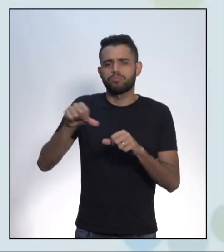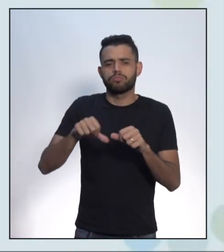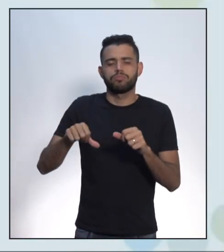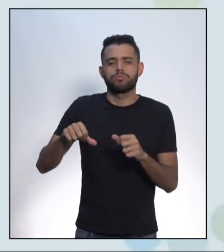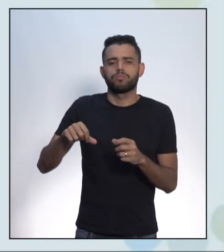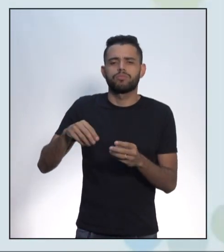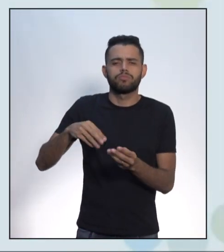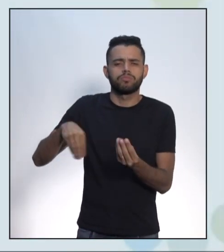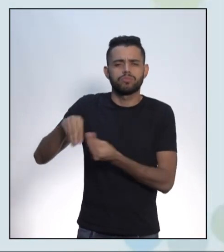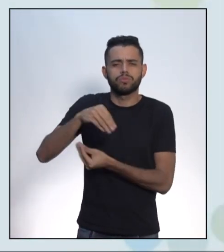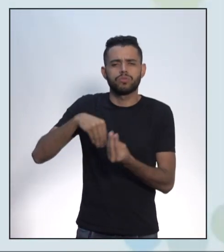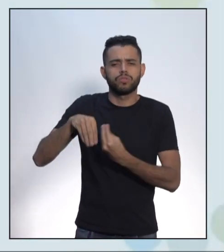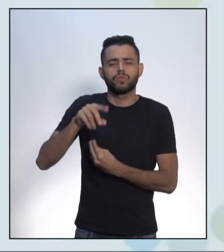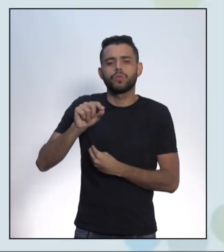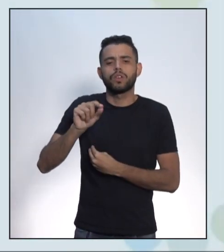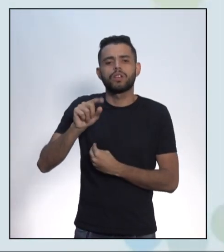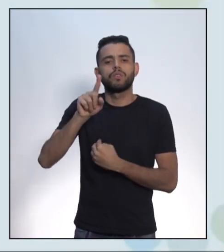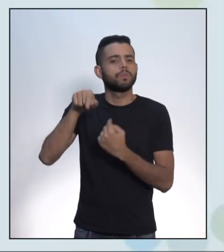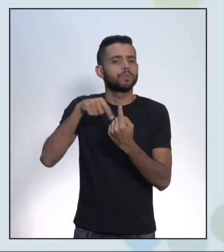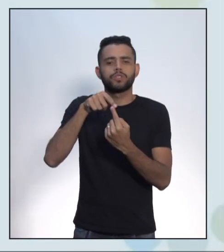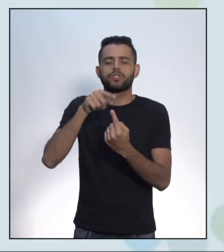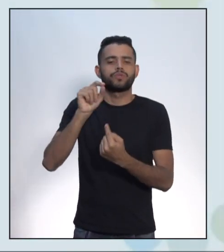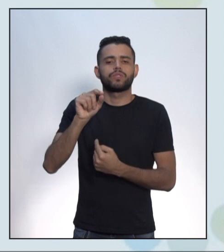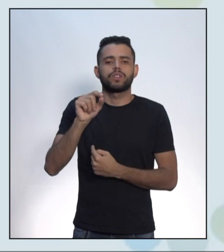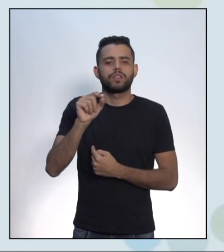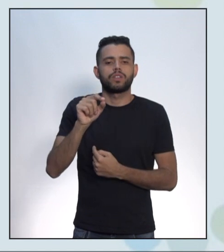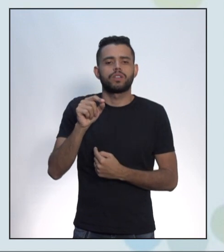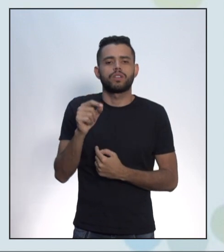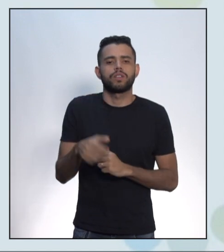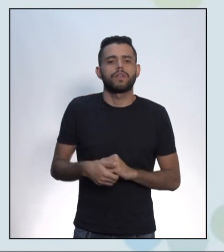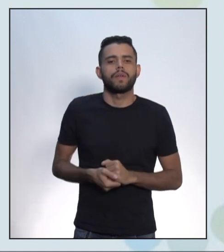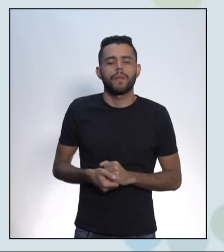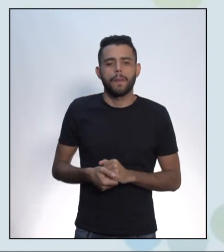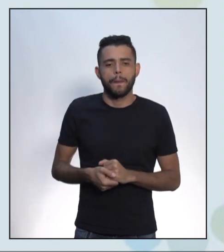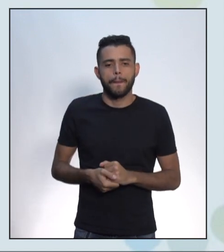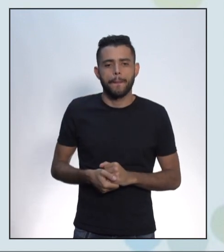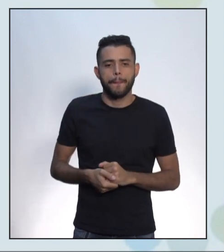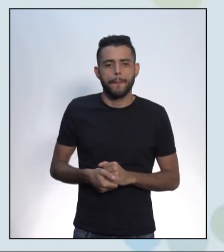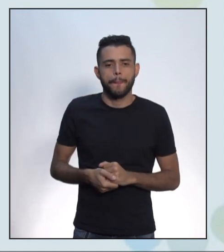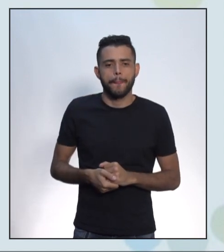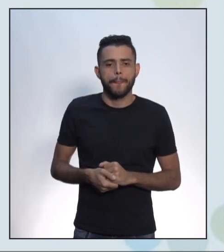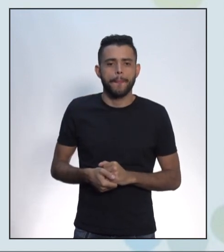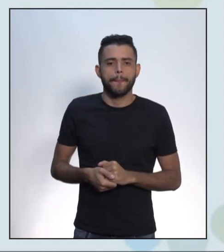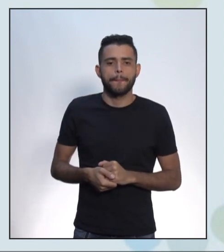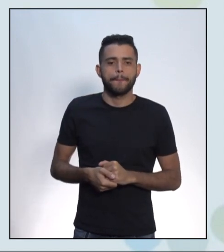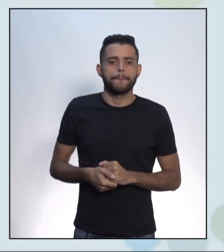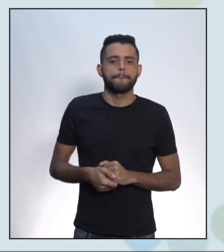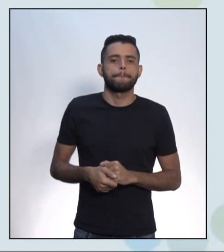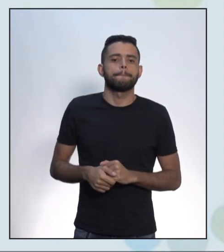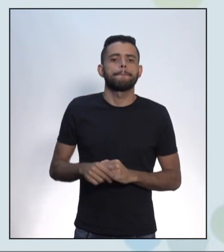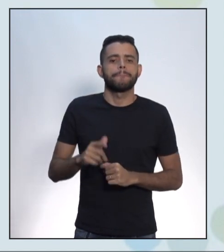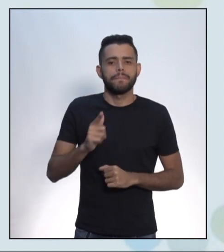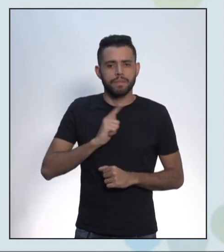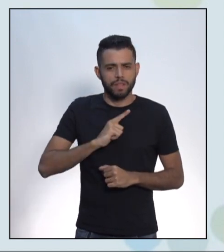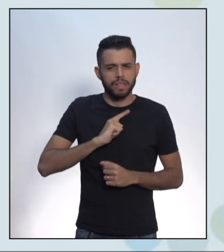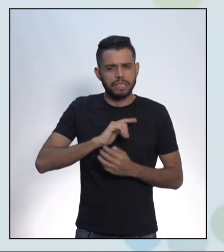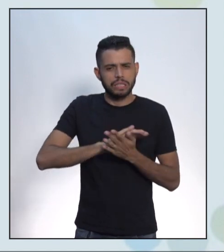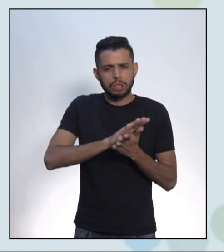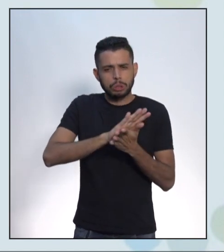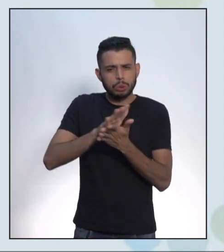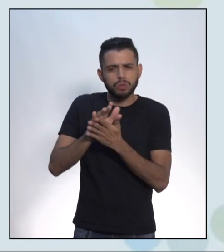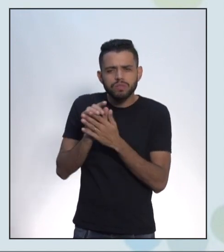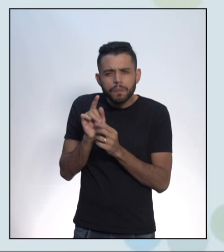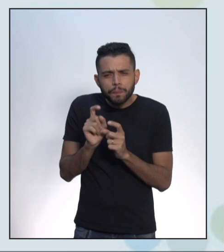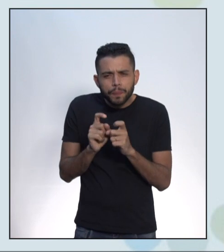qual é o objetivo dele? Remover os demais, destruir a inativação de alguns micro-organismos, né, que